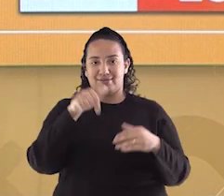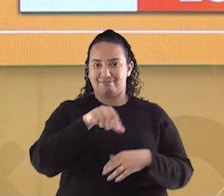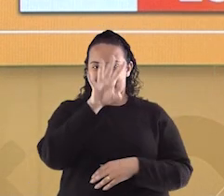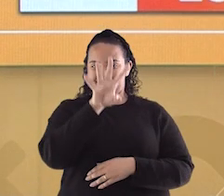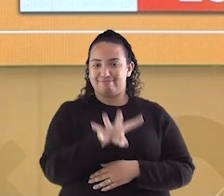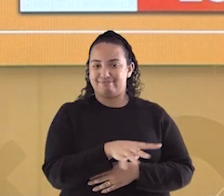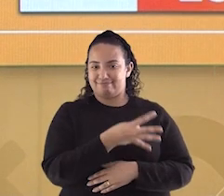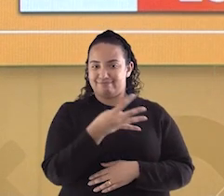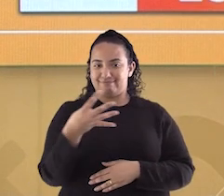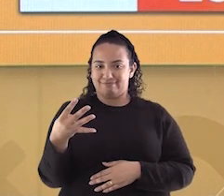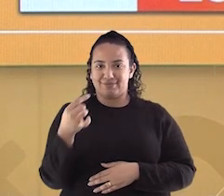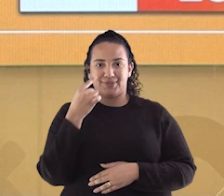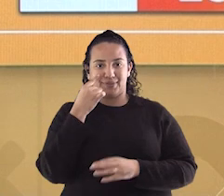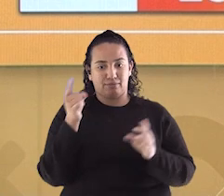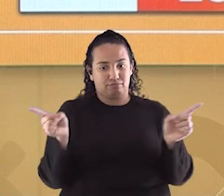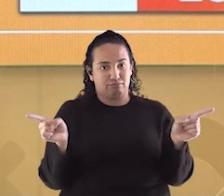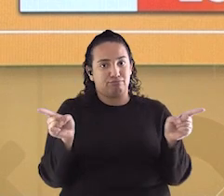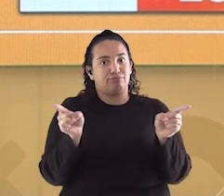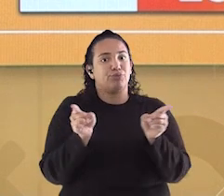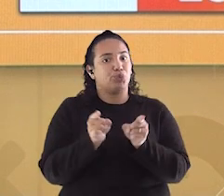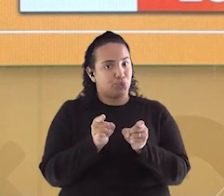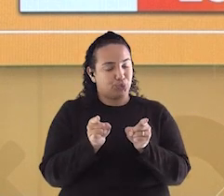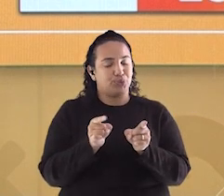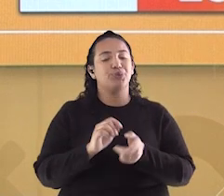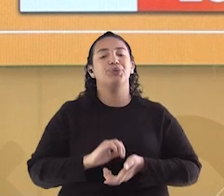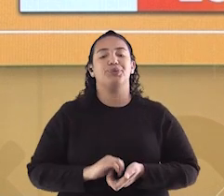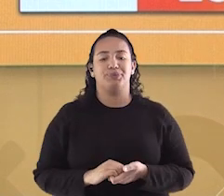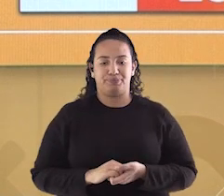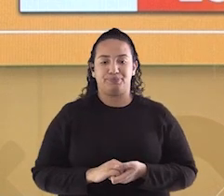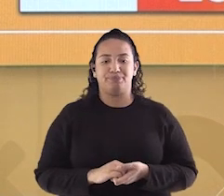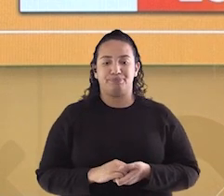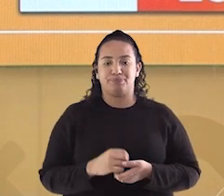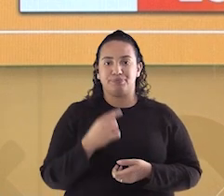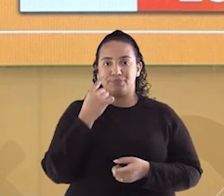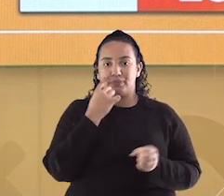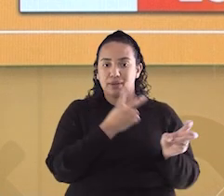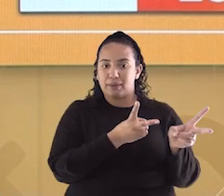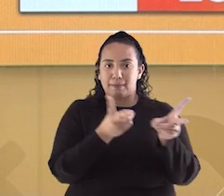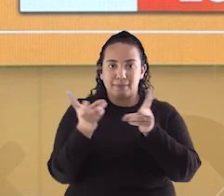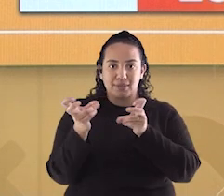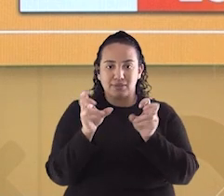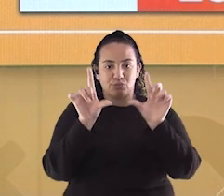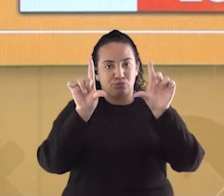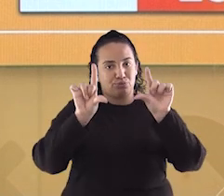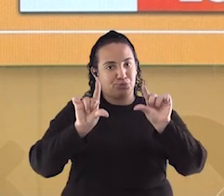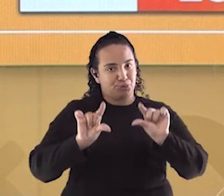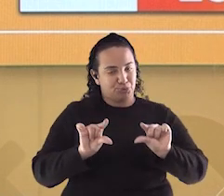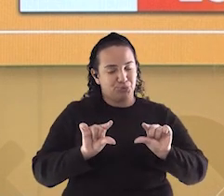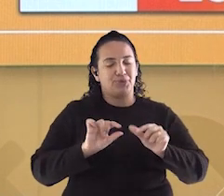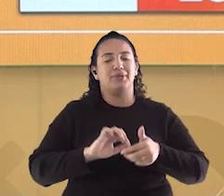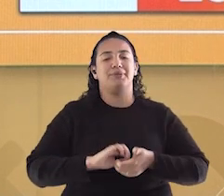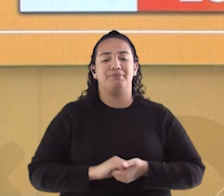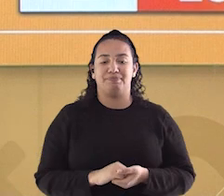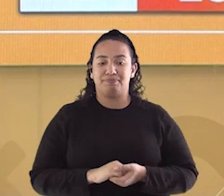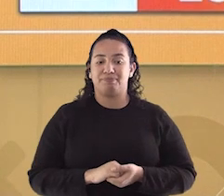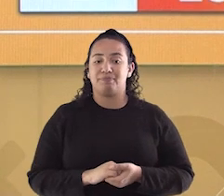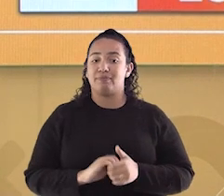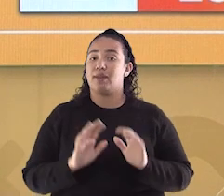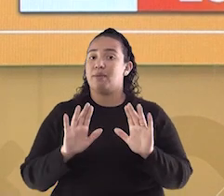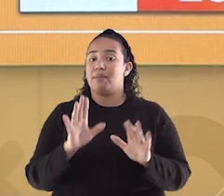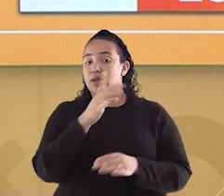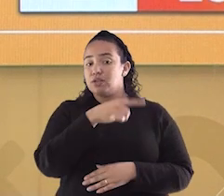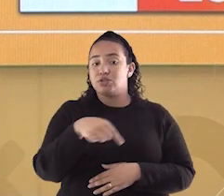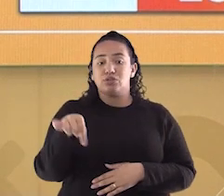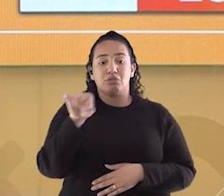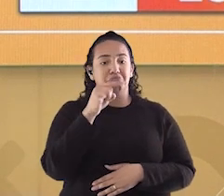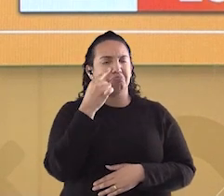nossa tabela, é um espaço bem pequeno, ou seja, vemos um espectro visível muito reduzido. Por outro lado, a gente não